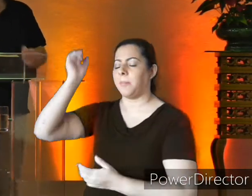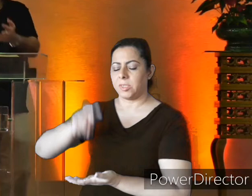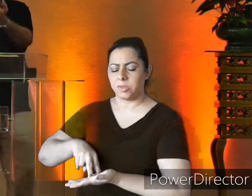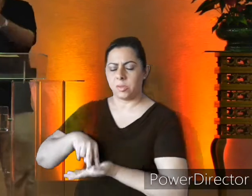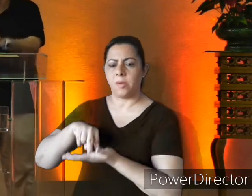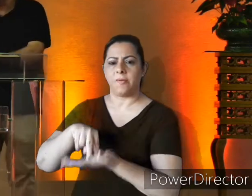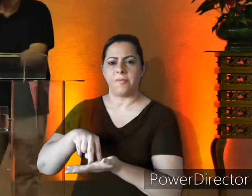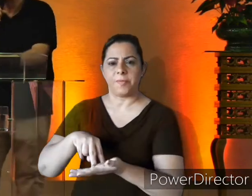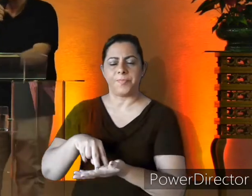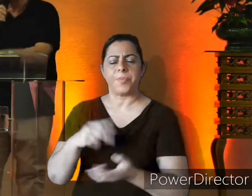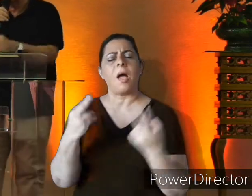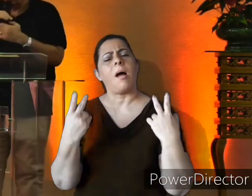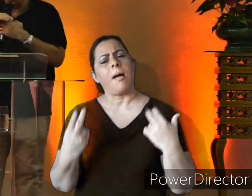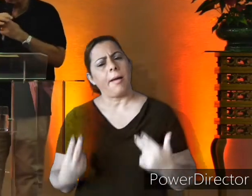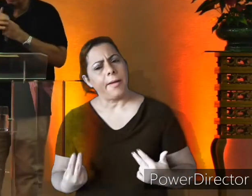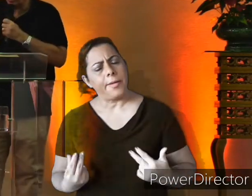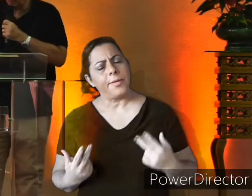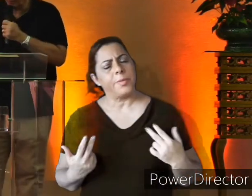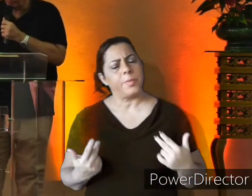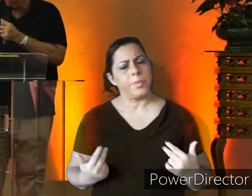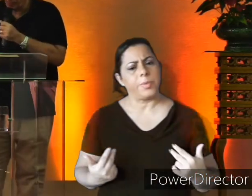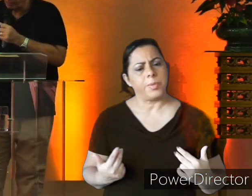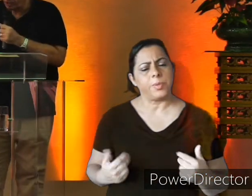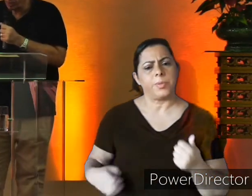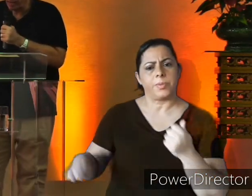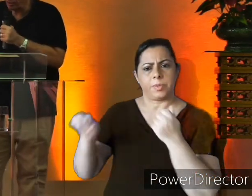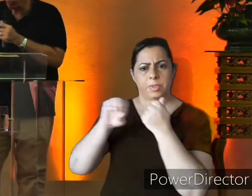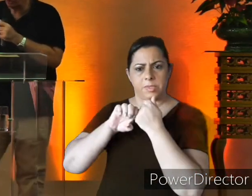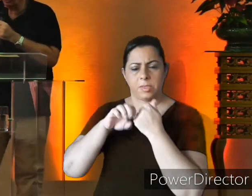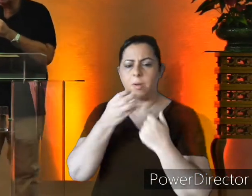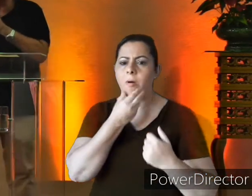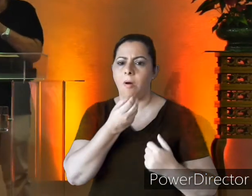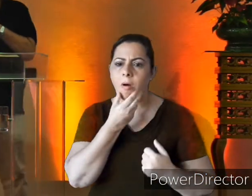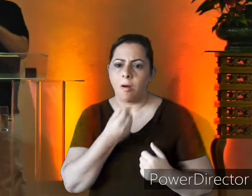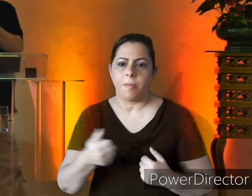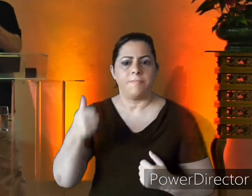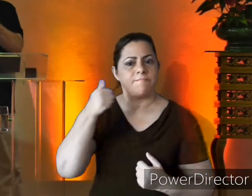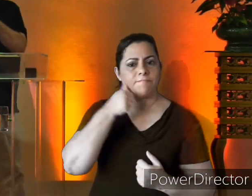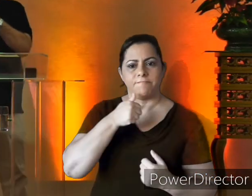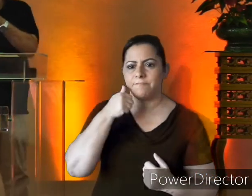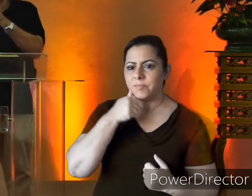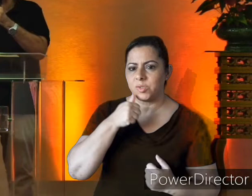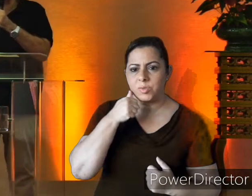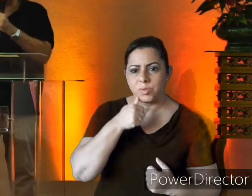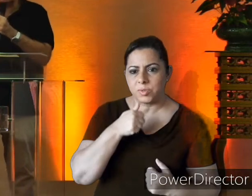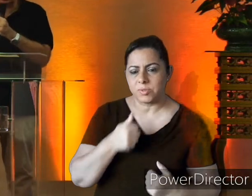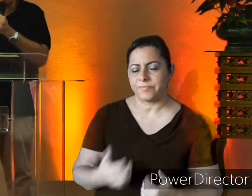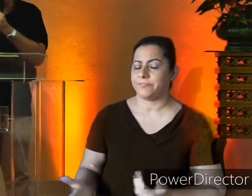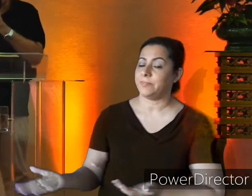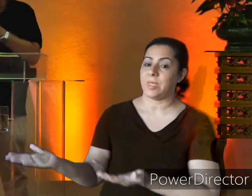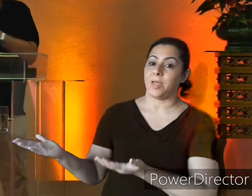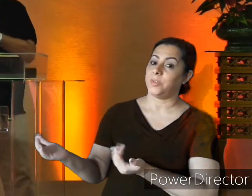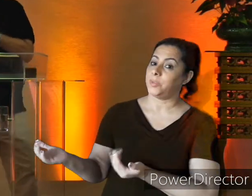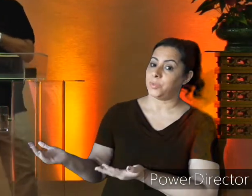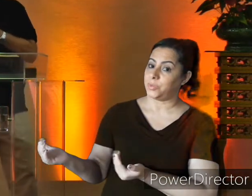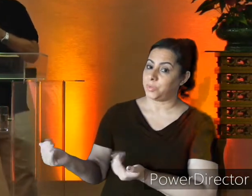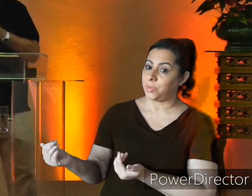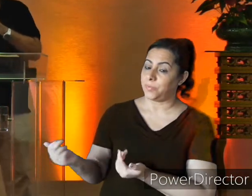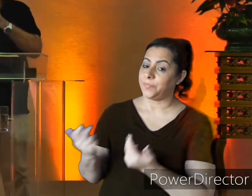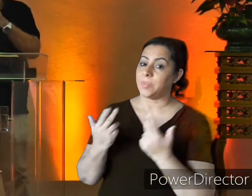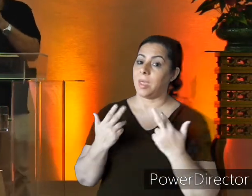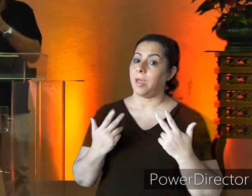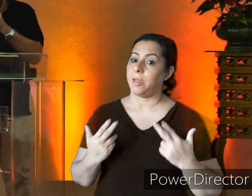de Deus, nós vamos pedir para que o Senhor renove, fortaleça